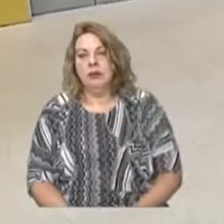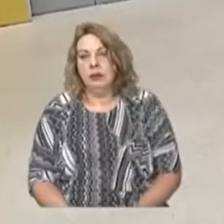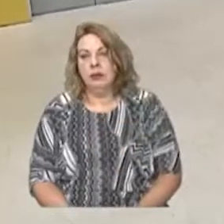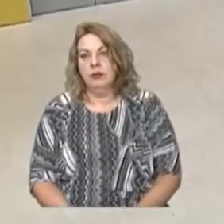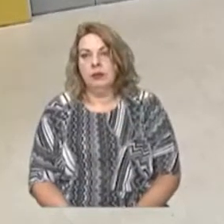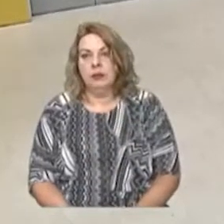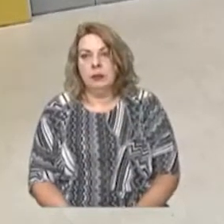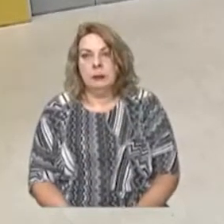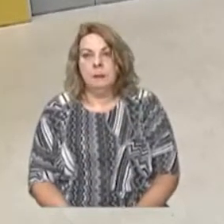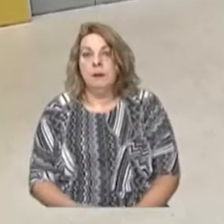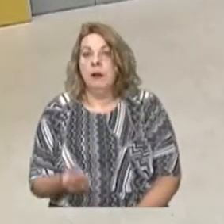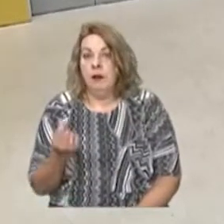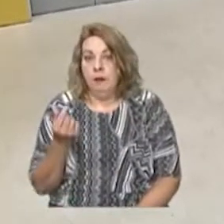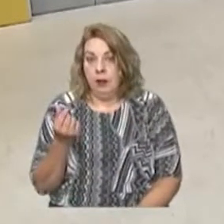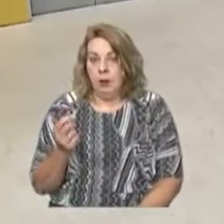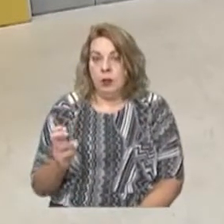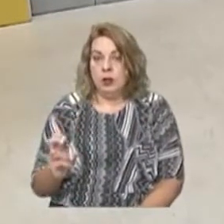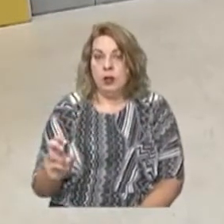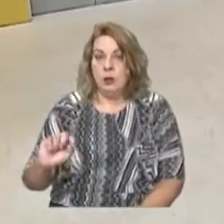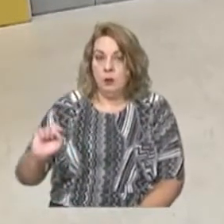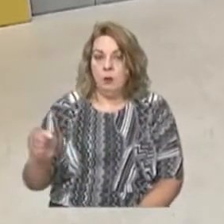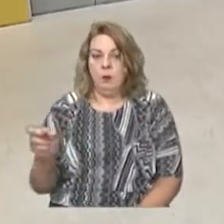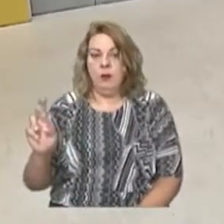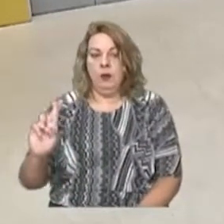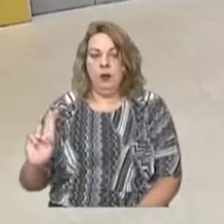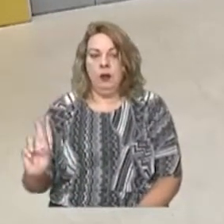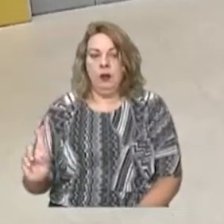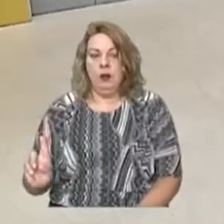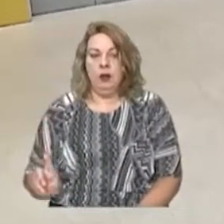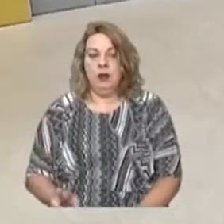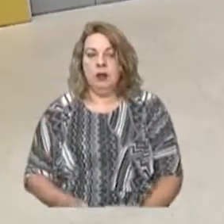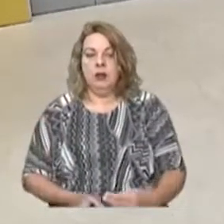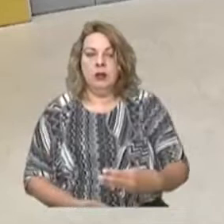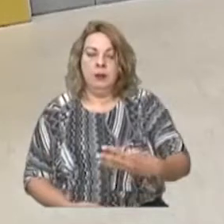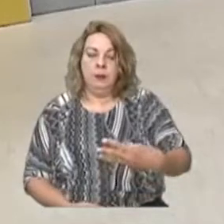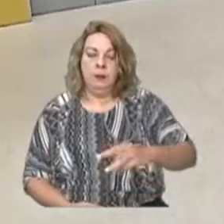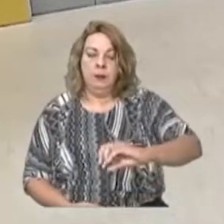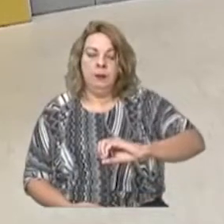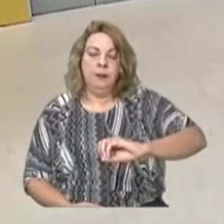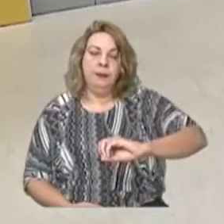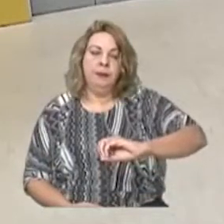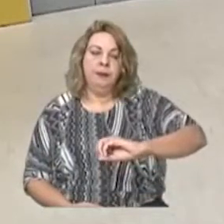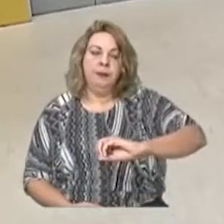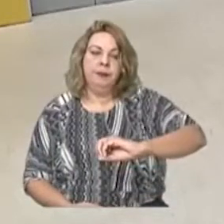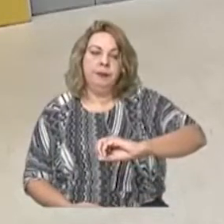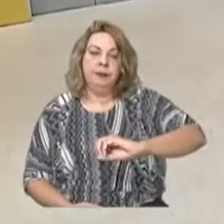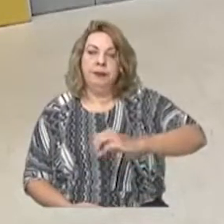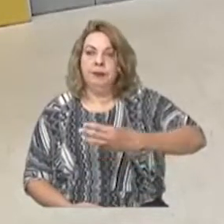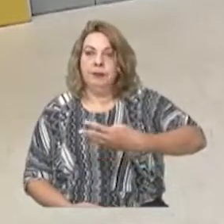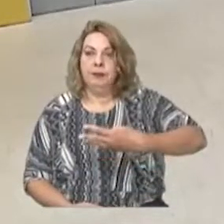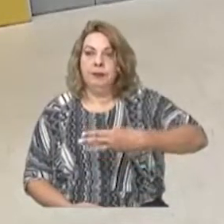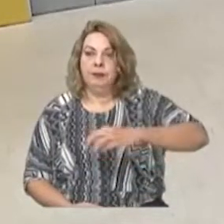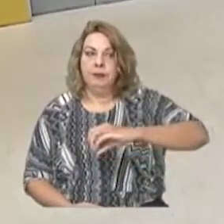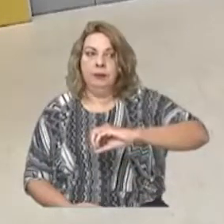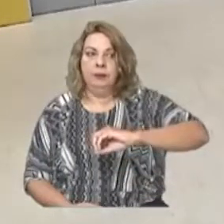tá valendo R$5.000, número 30, número 30. Vamos lá, que tá